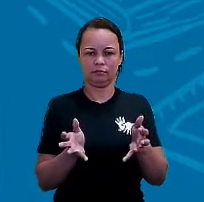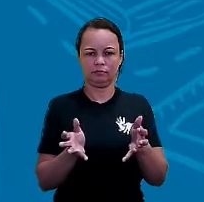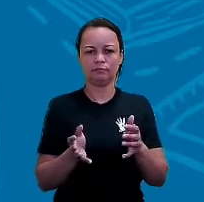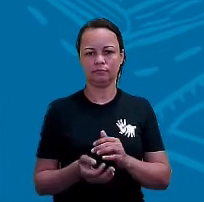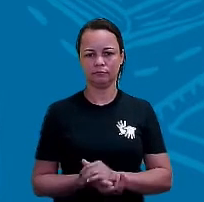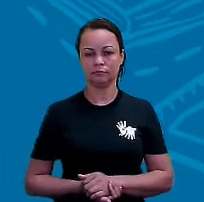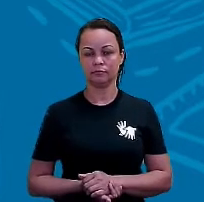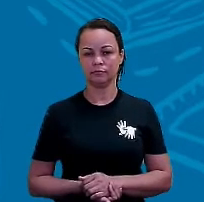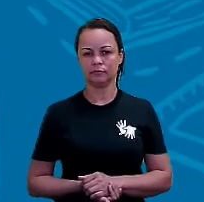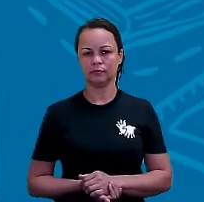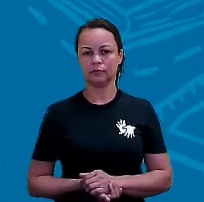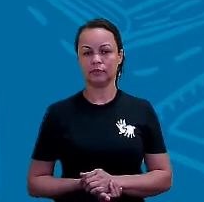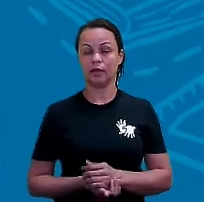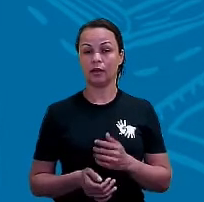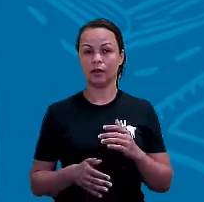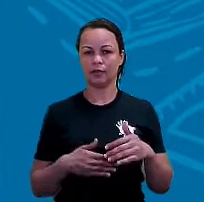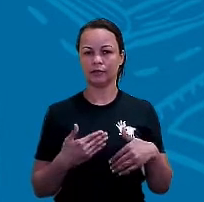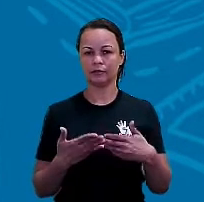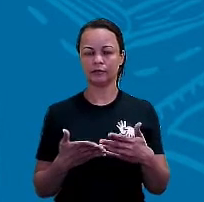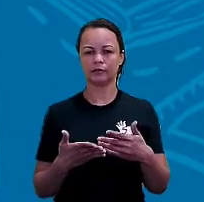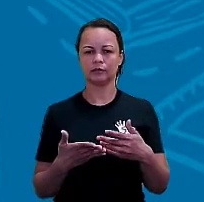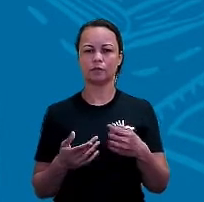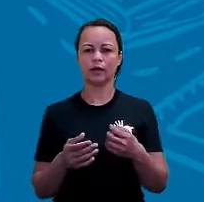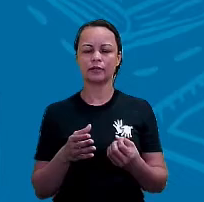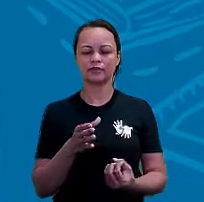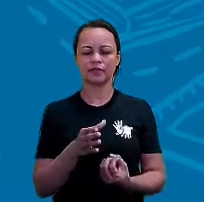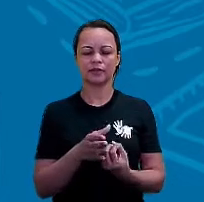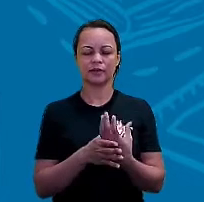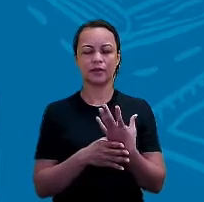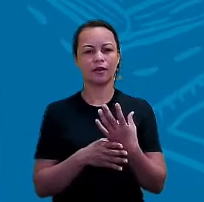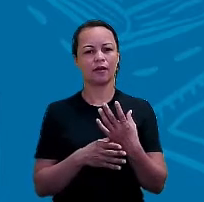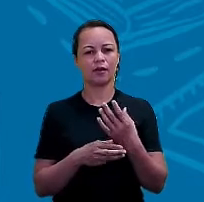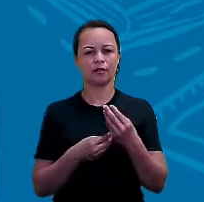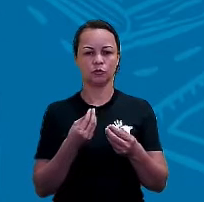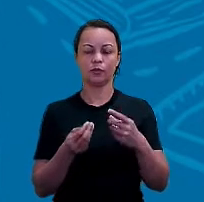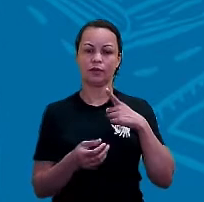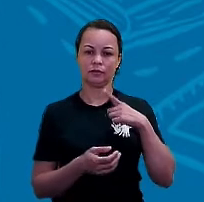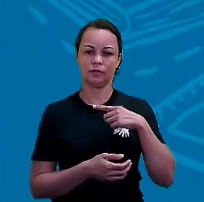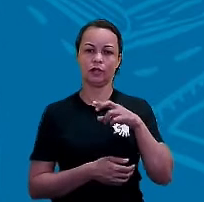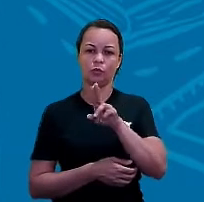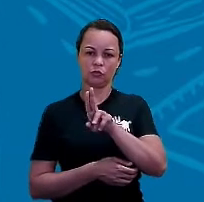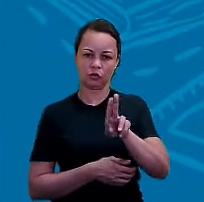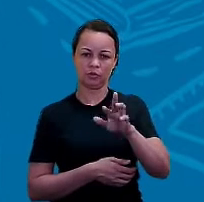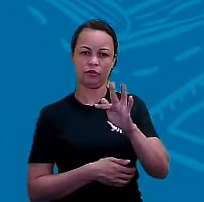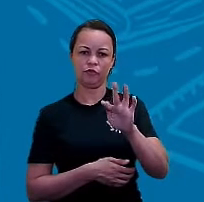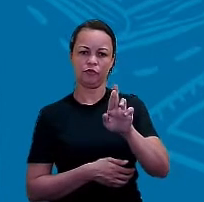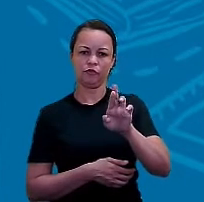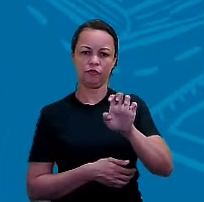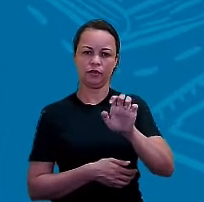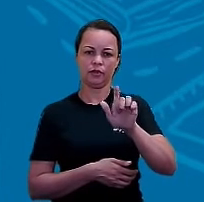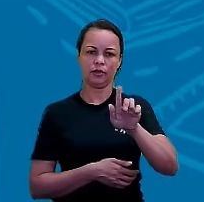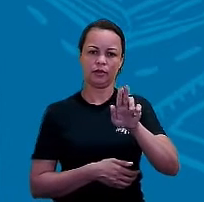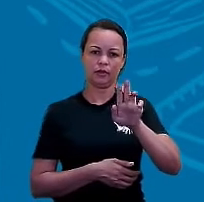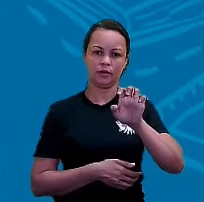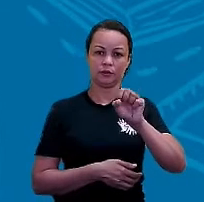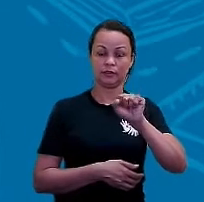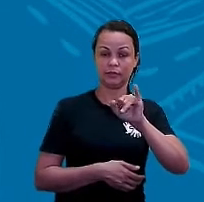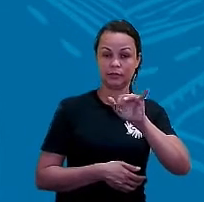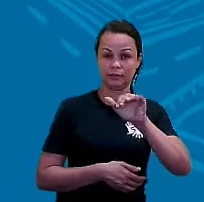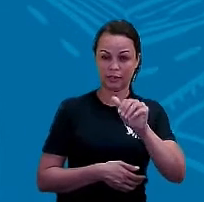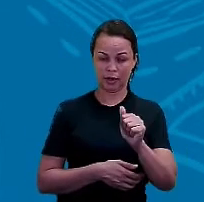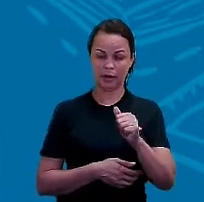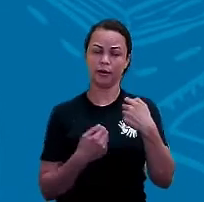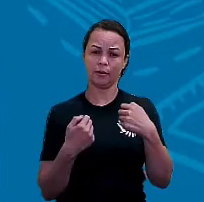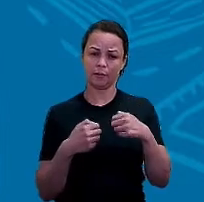disso, para ser criado, passar a levar o nome de freguesia, ele tinha que corresponder